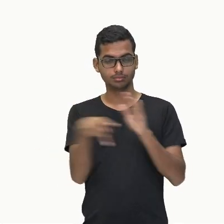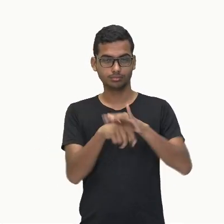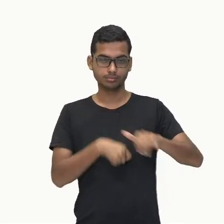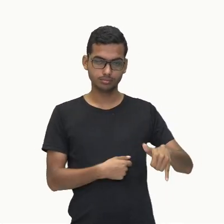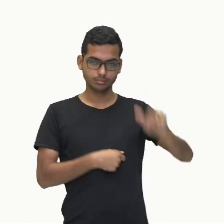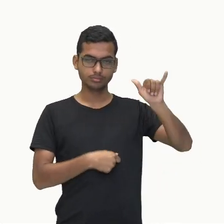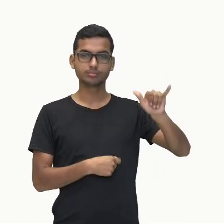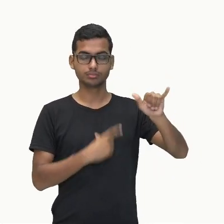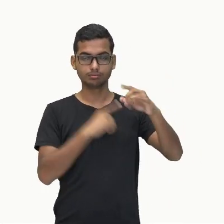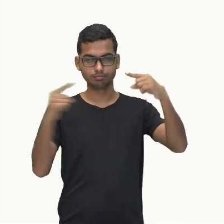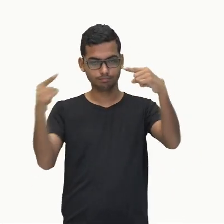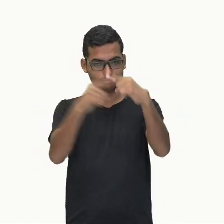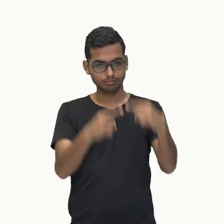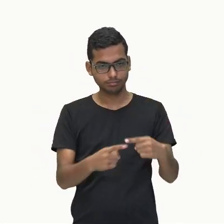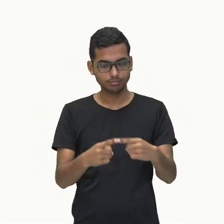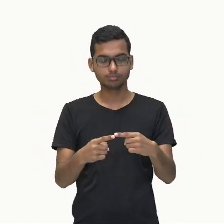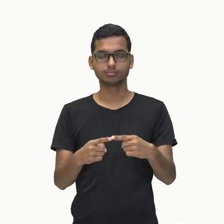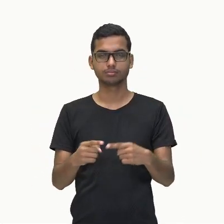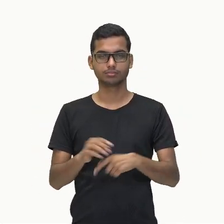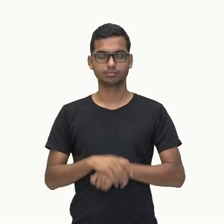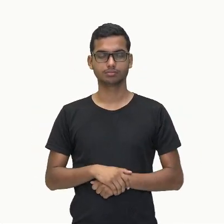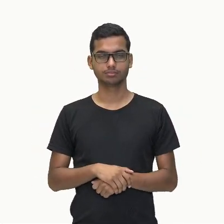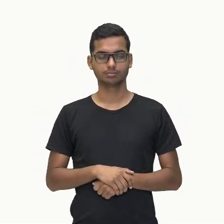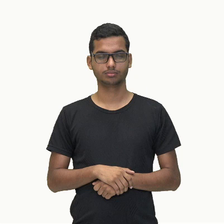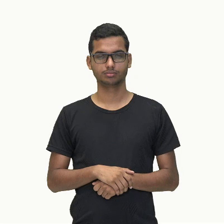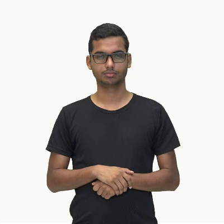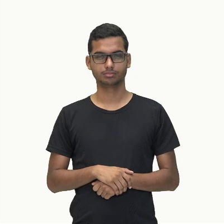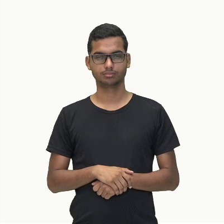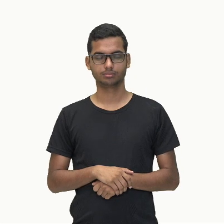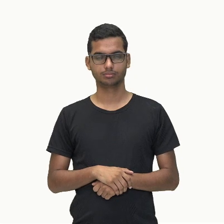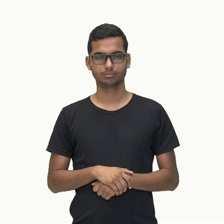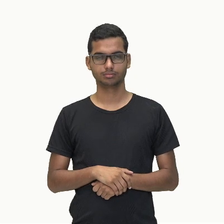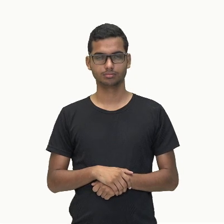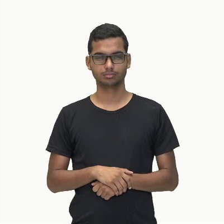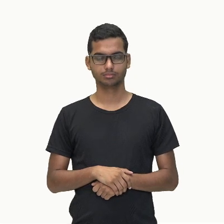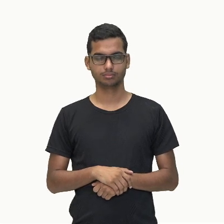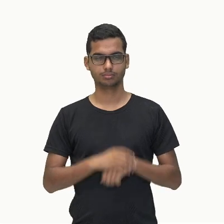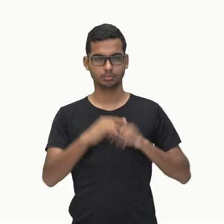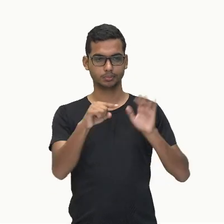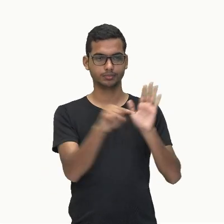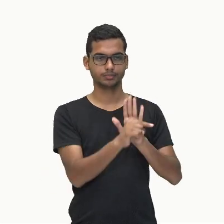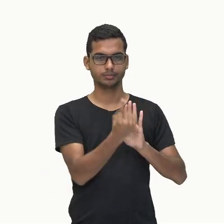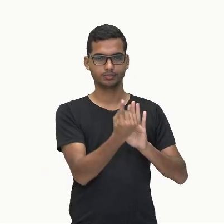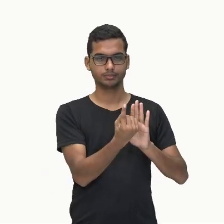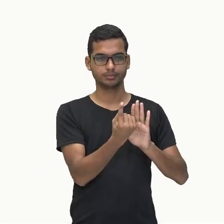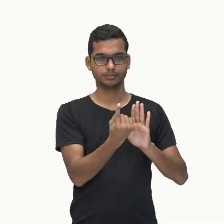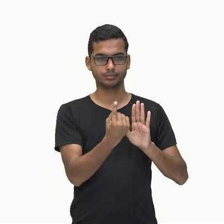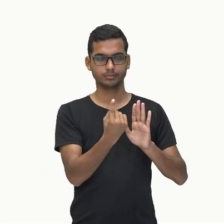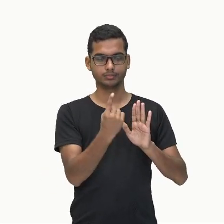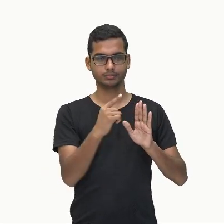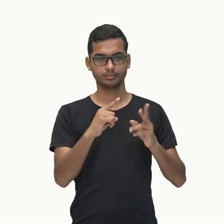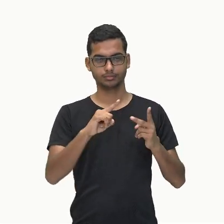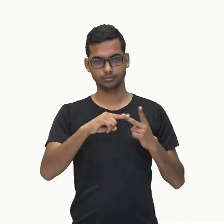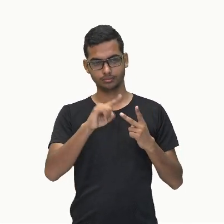que formaram correspondência com os valores de x. Menos 1, 1